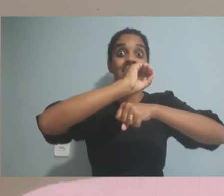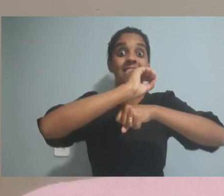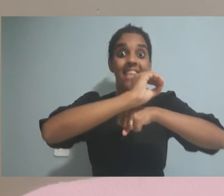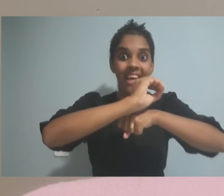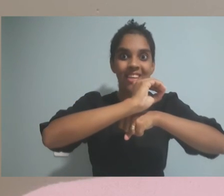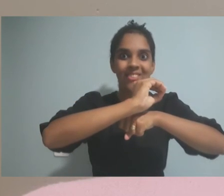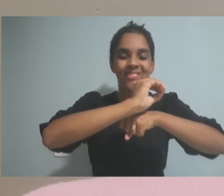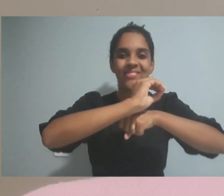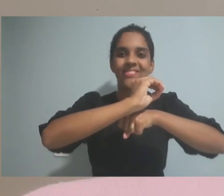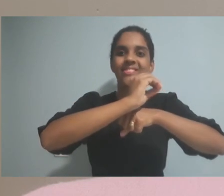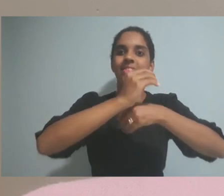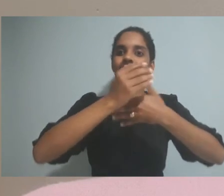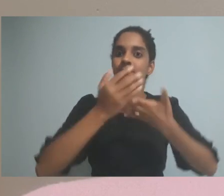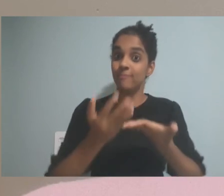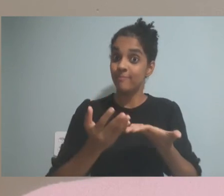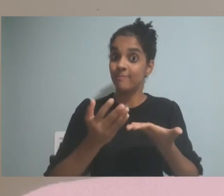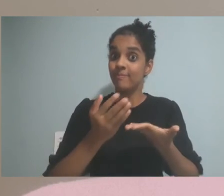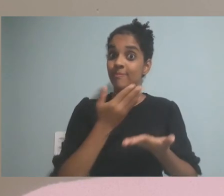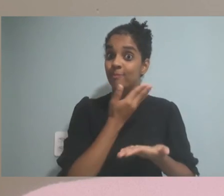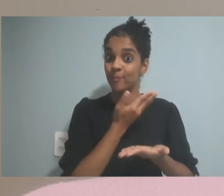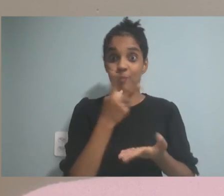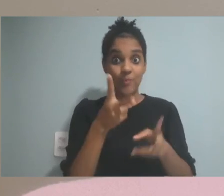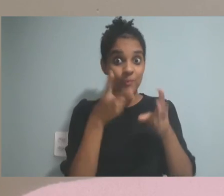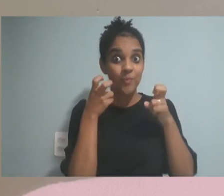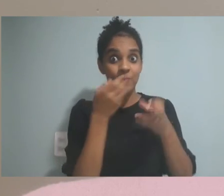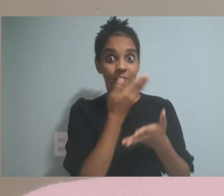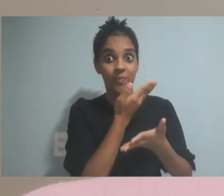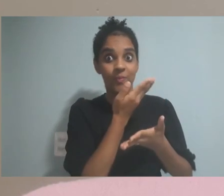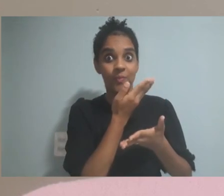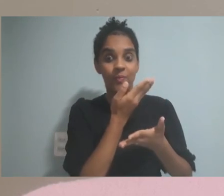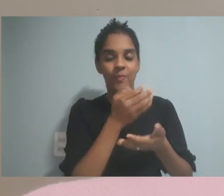zero, cancelando os efeitos das interações elétricas.